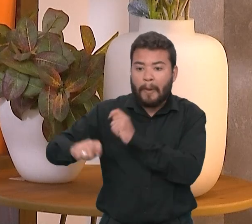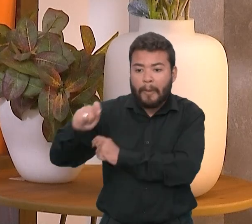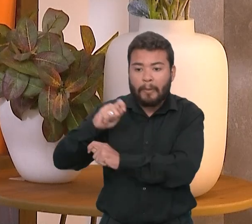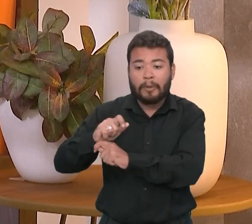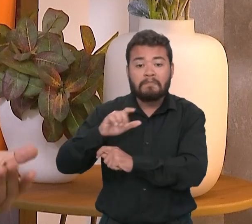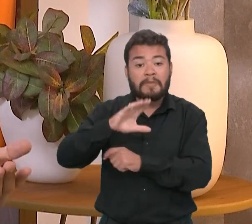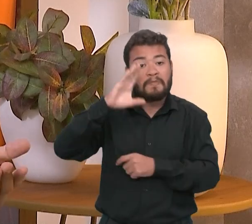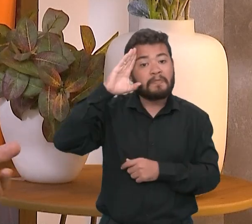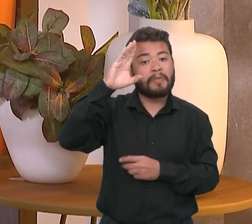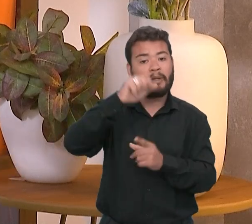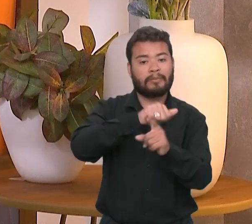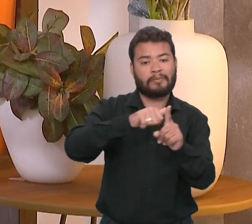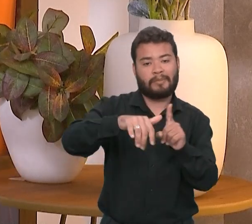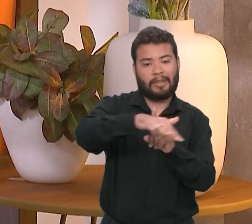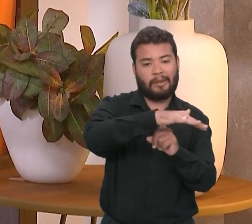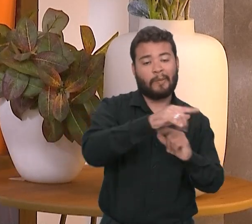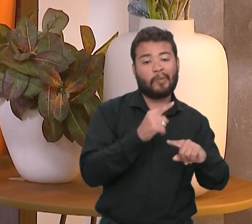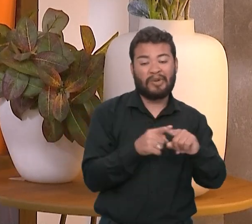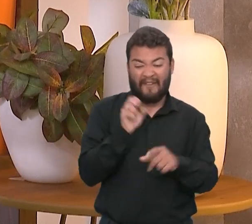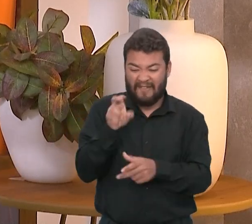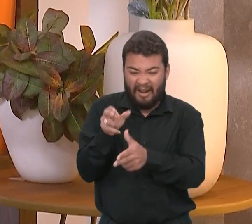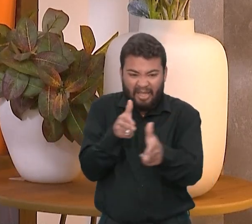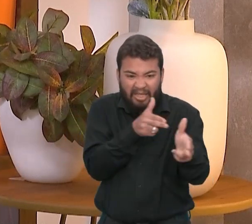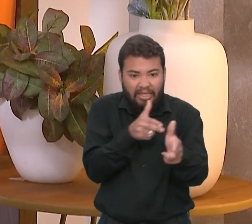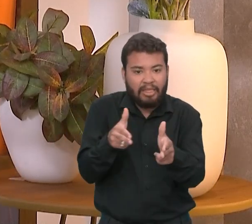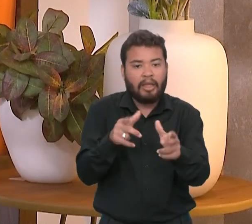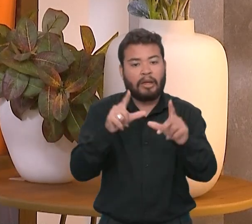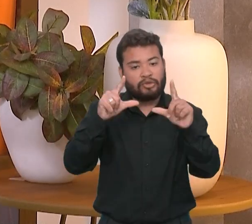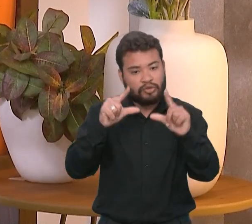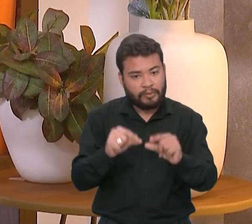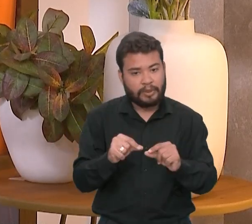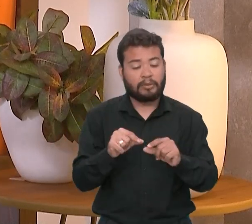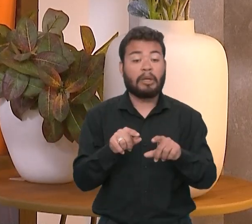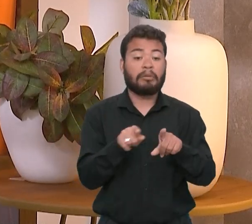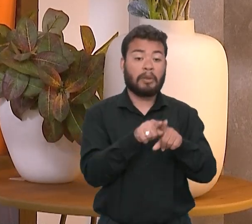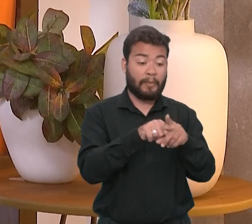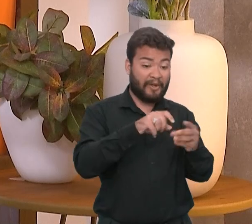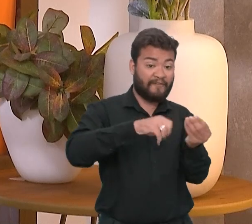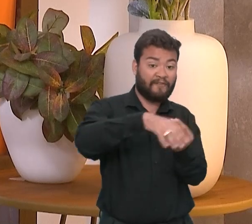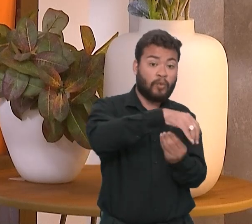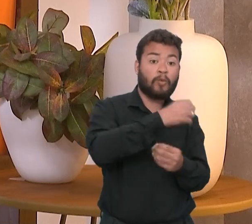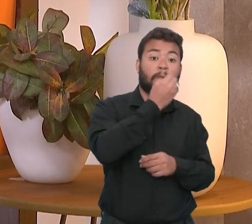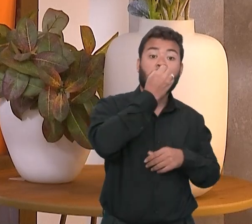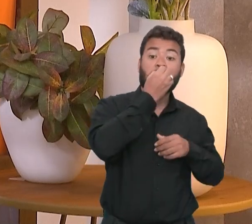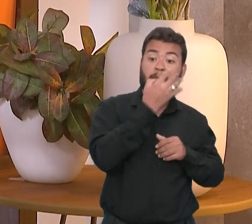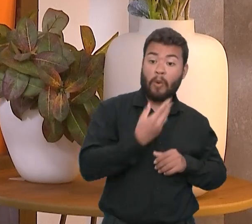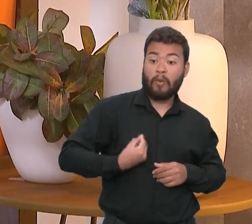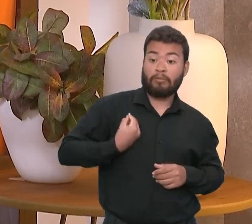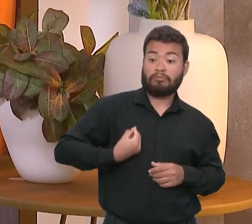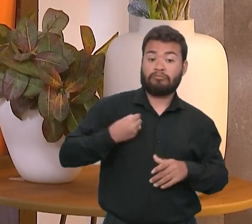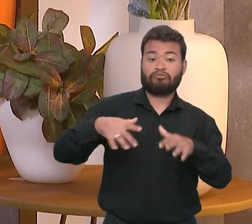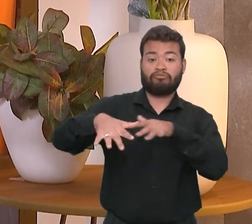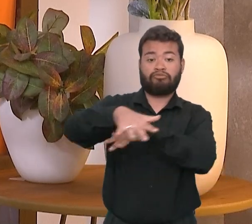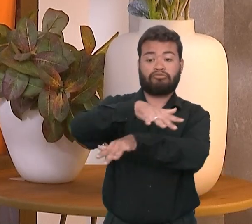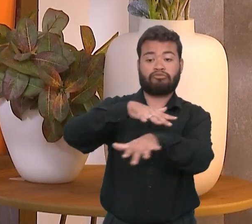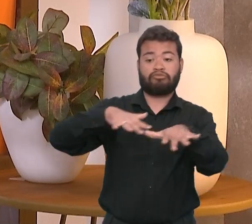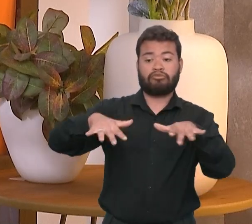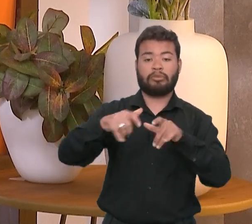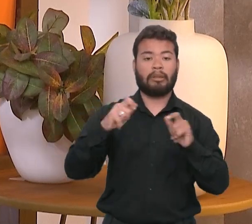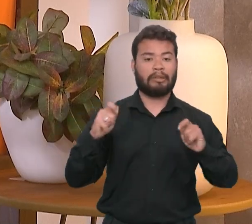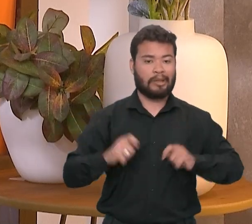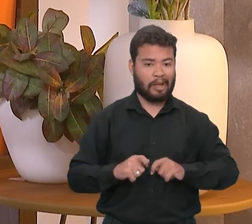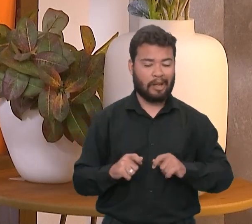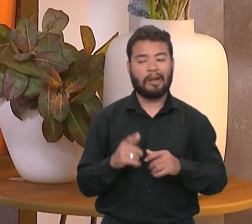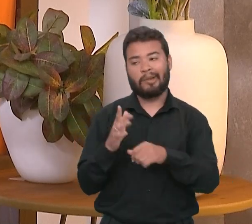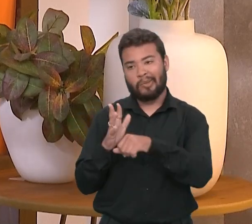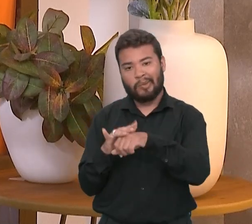né? Seja diminuição de agrotóxicos, seja a presença de fungos bons naquela região, inibindo aqueles fungos que podem causar doenças ou não. Então,